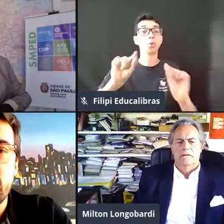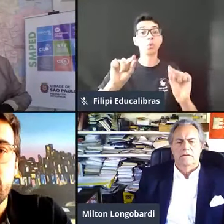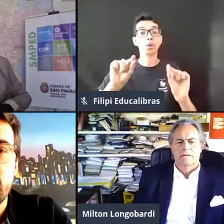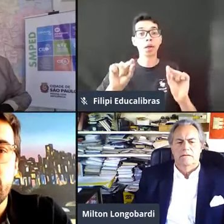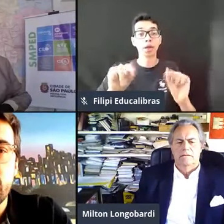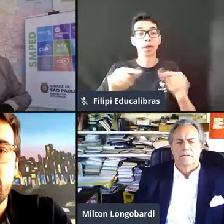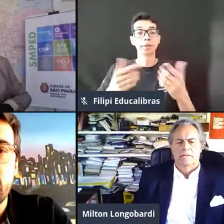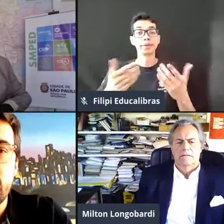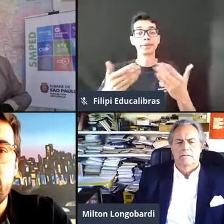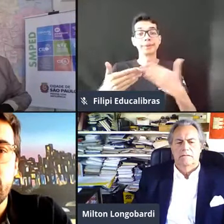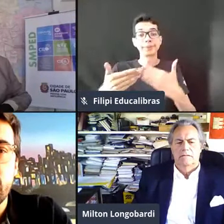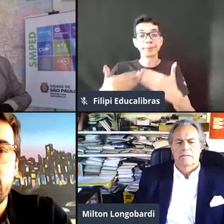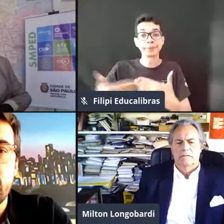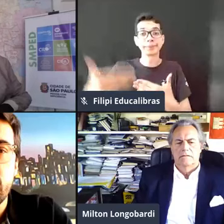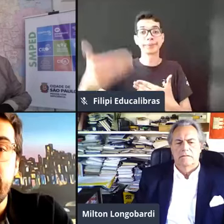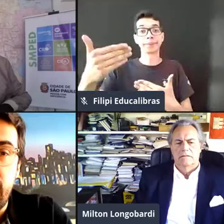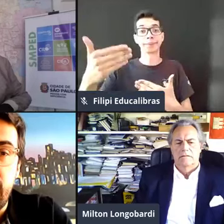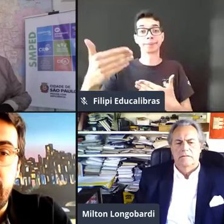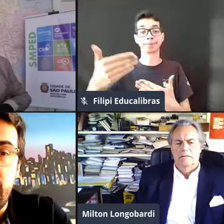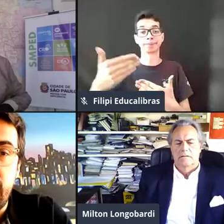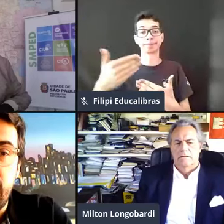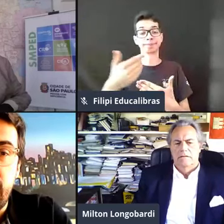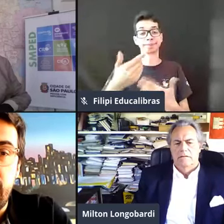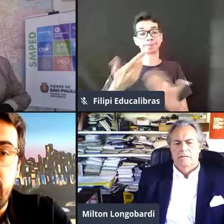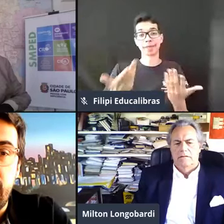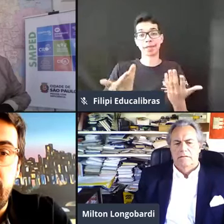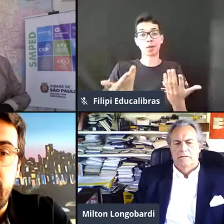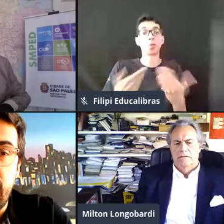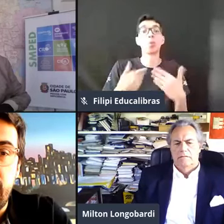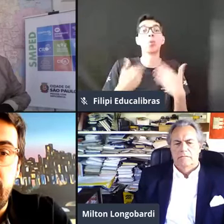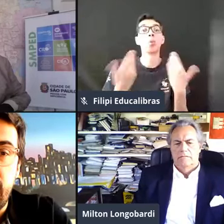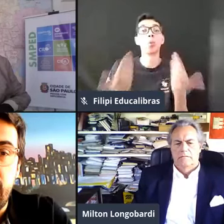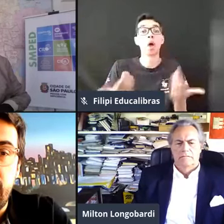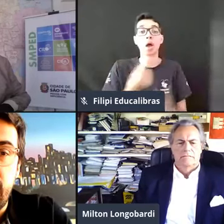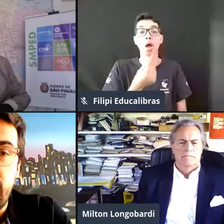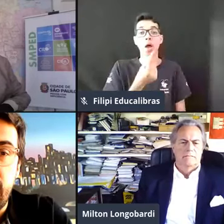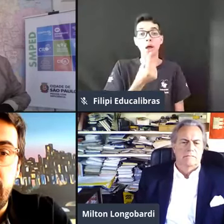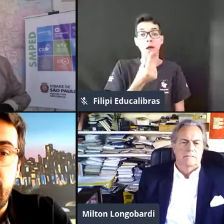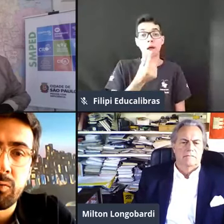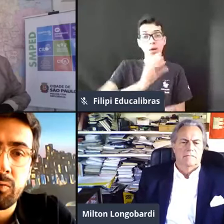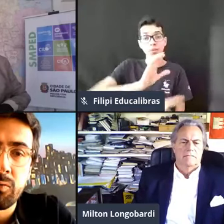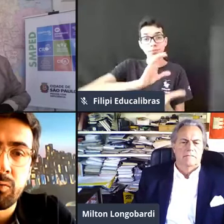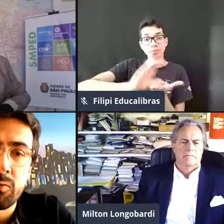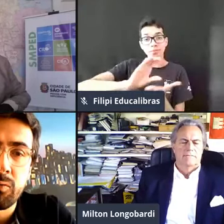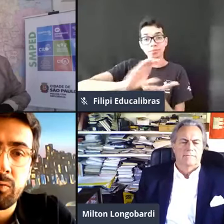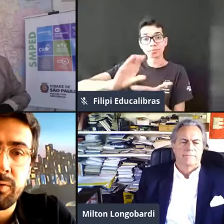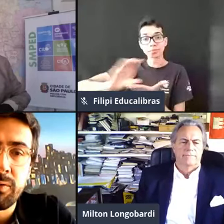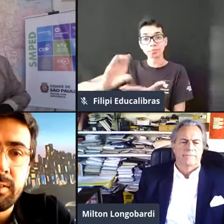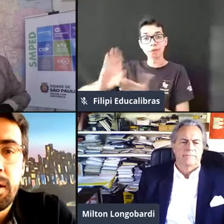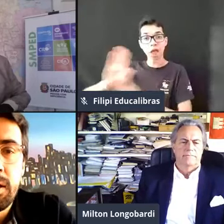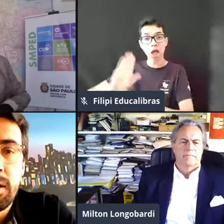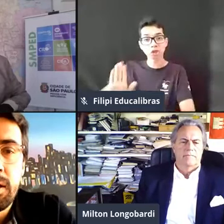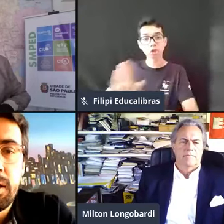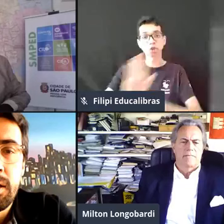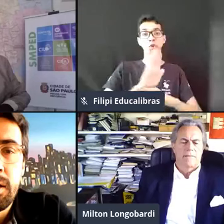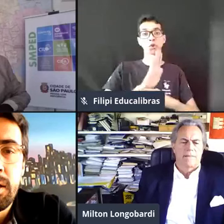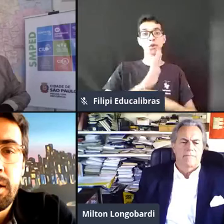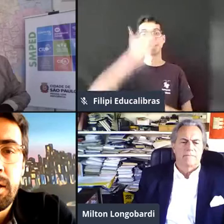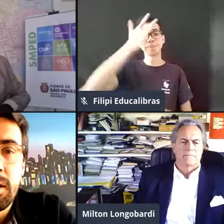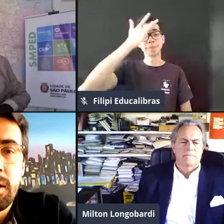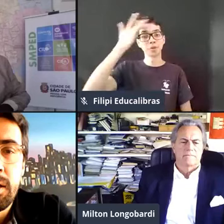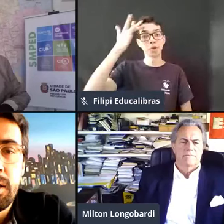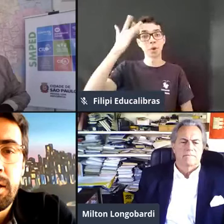né, dedicados às obras de pessoa com deficiência, e a gente tem que estar atento para